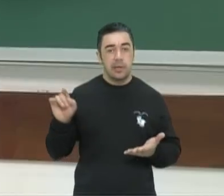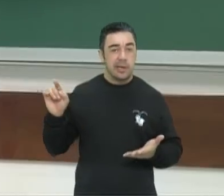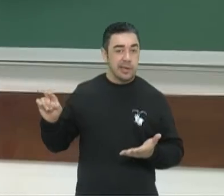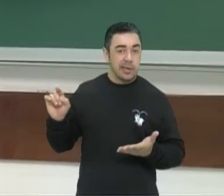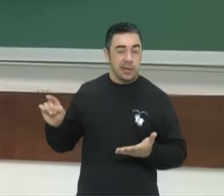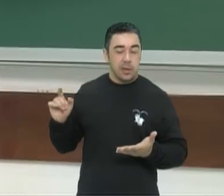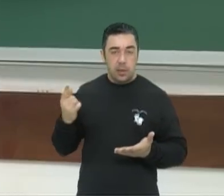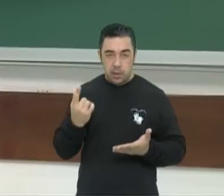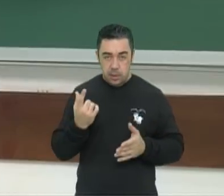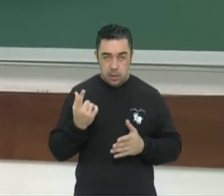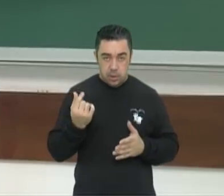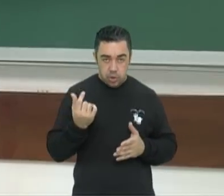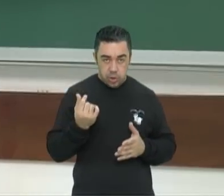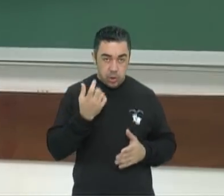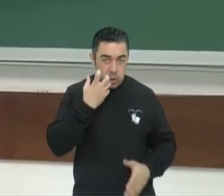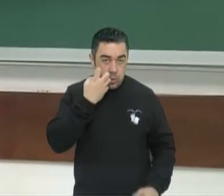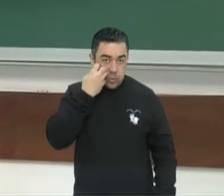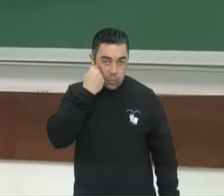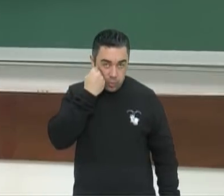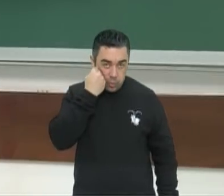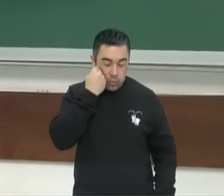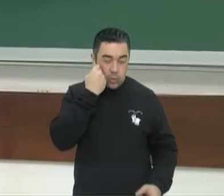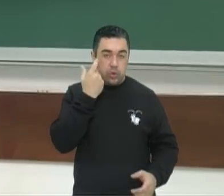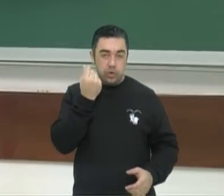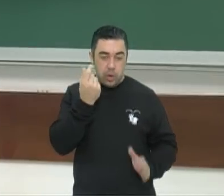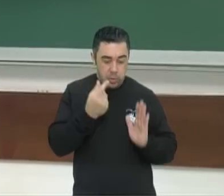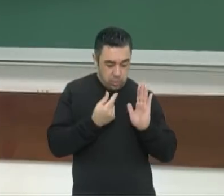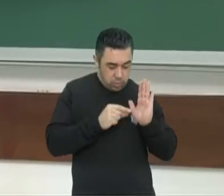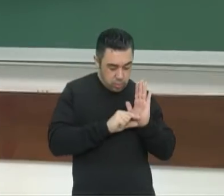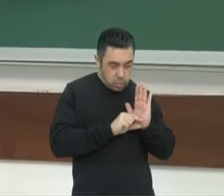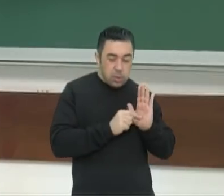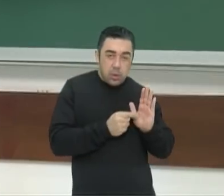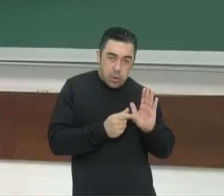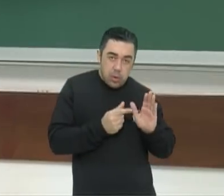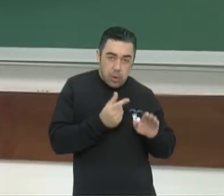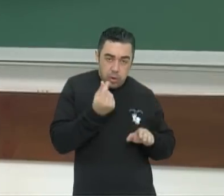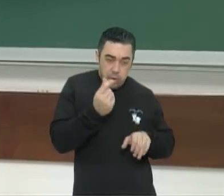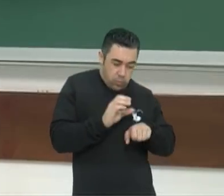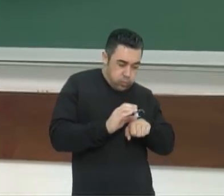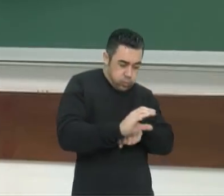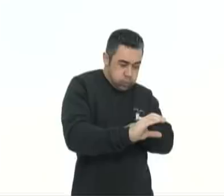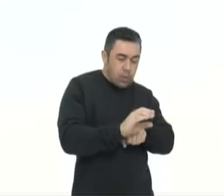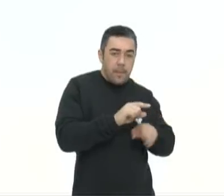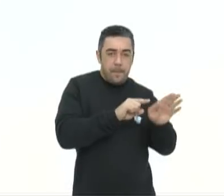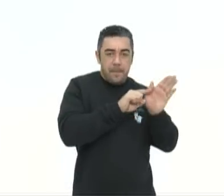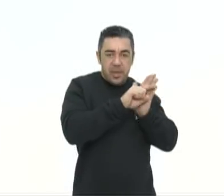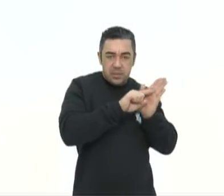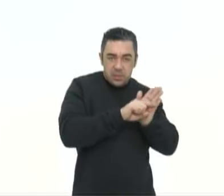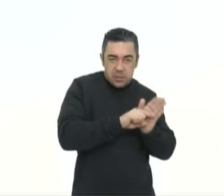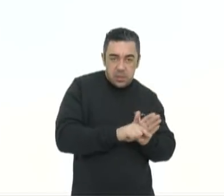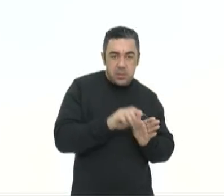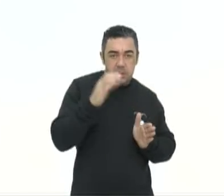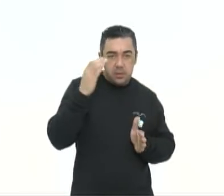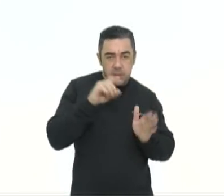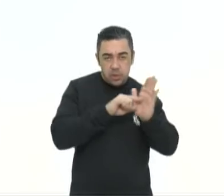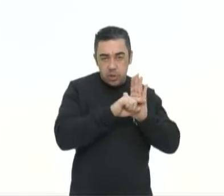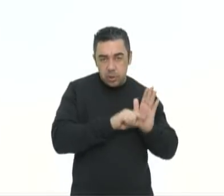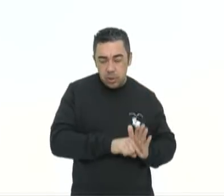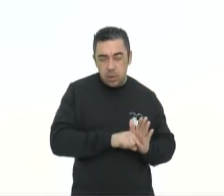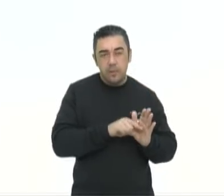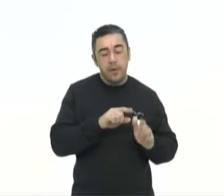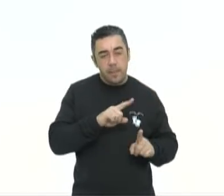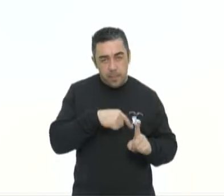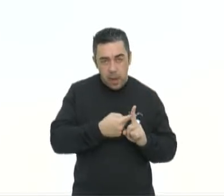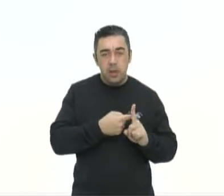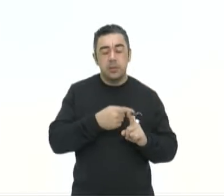esse capital, esse lucro reinvestido, tá, em pesquisas científicas, permitia que cada vez